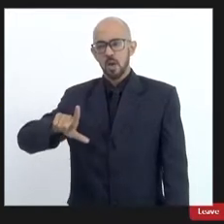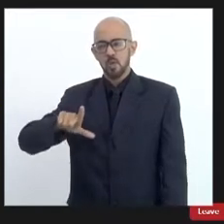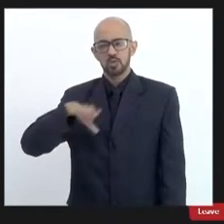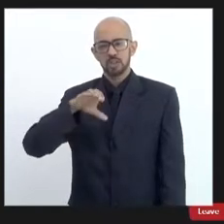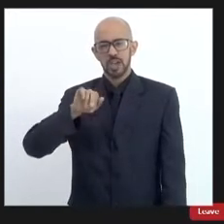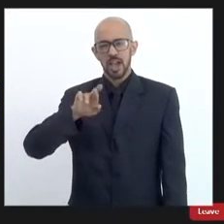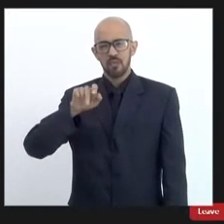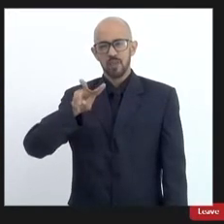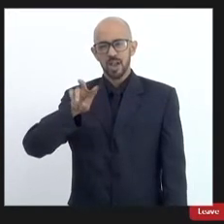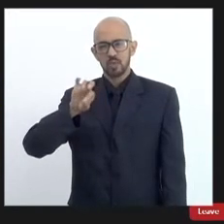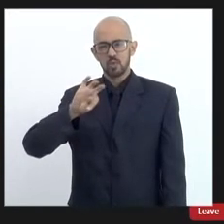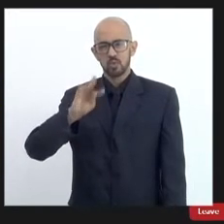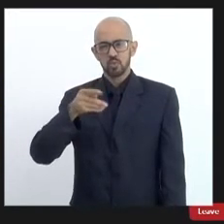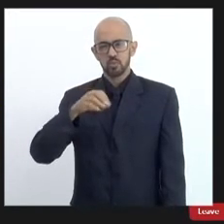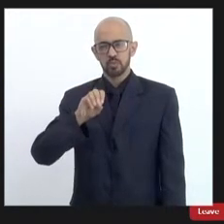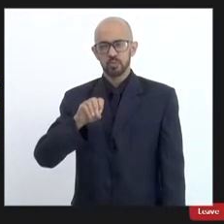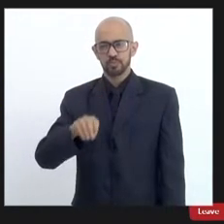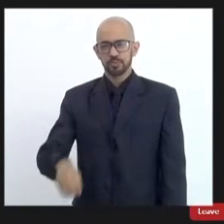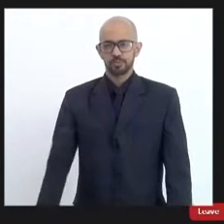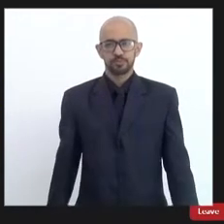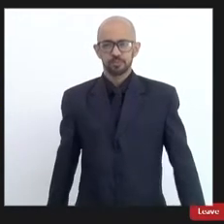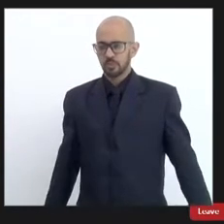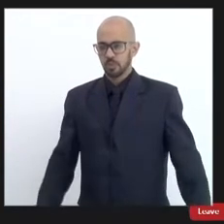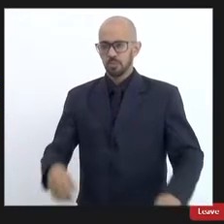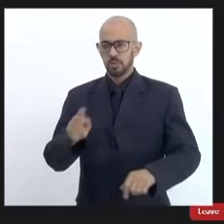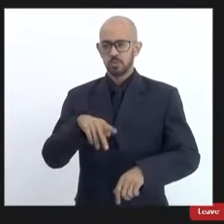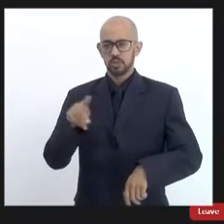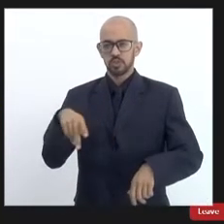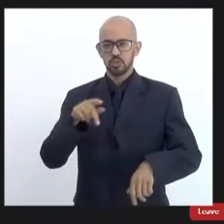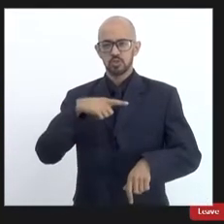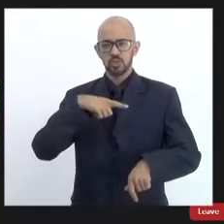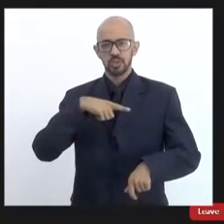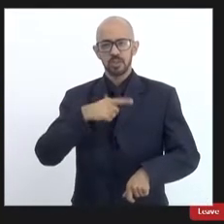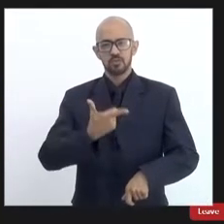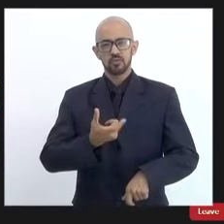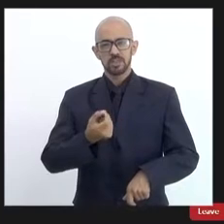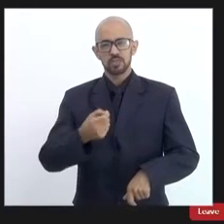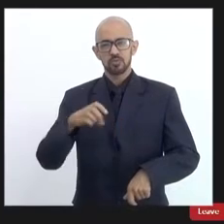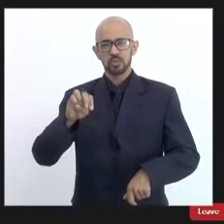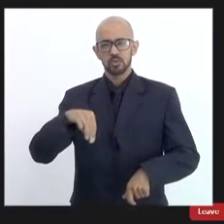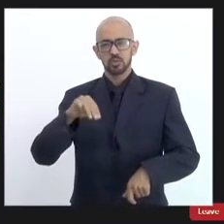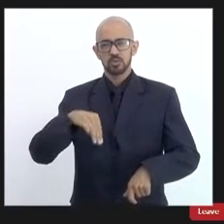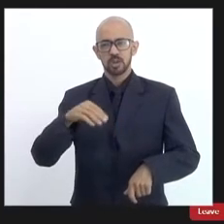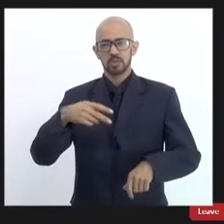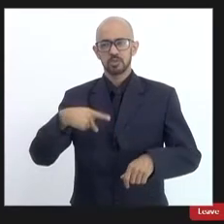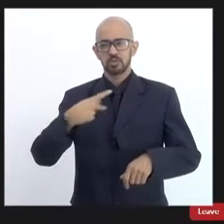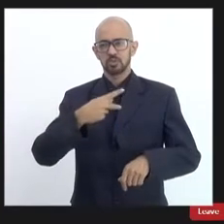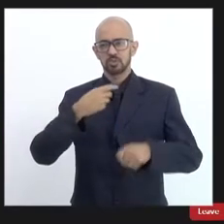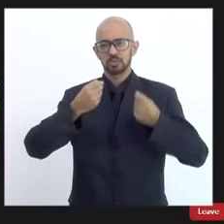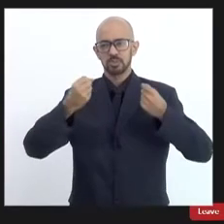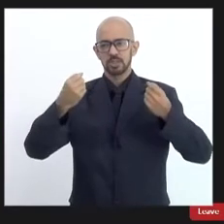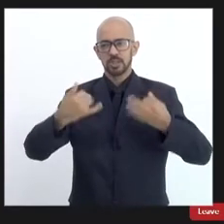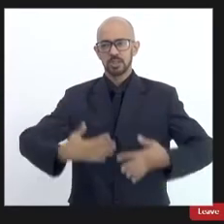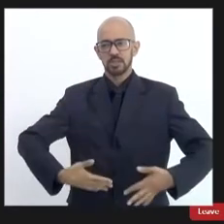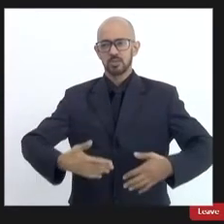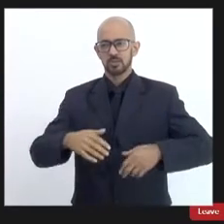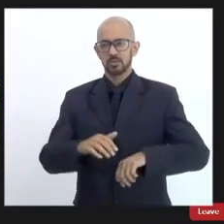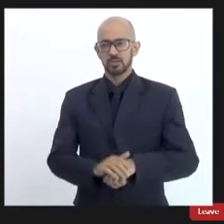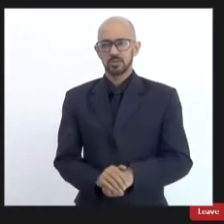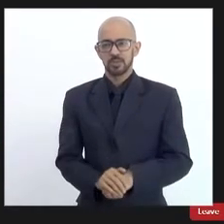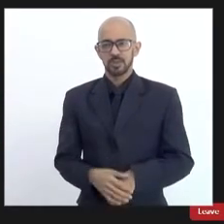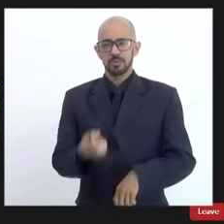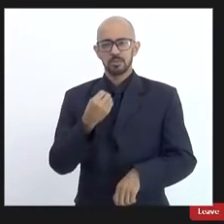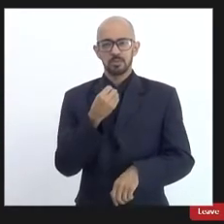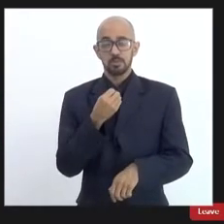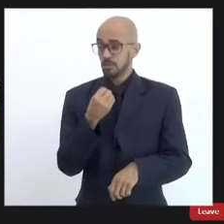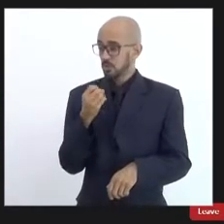conosco. Professor Ivani, o senhor tem 20 minutos para a sua explanação. Muito obrigada aqui por estar conosco nessa manhã. Bom